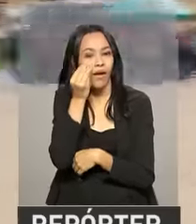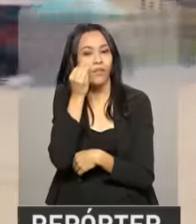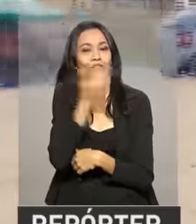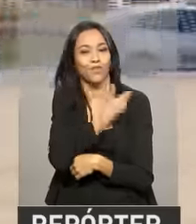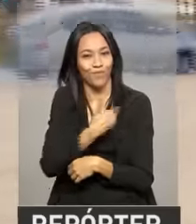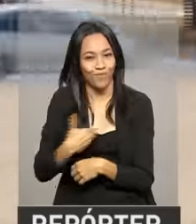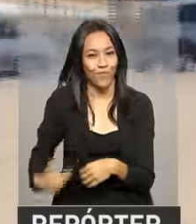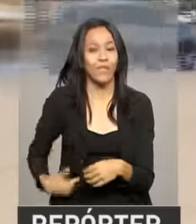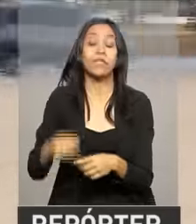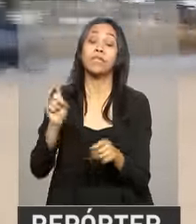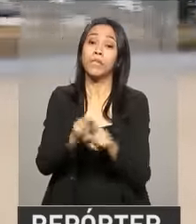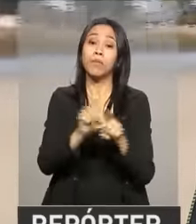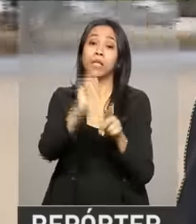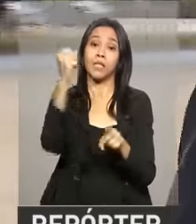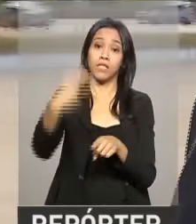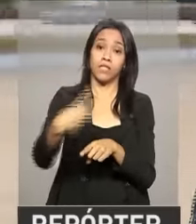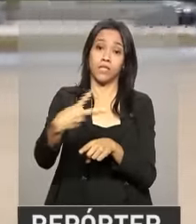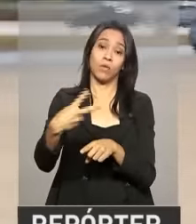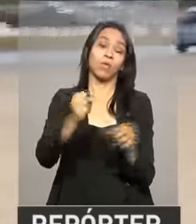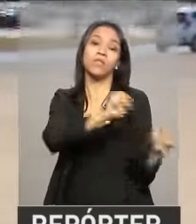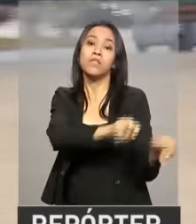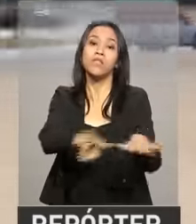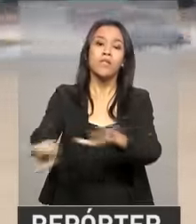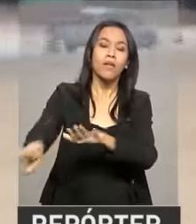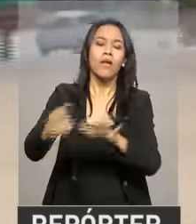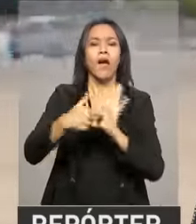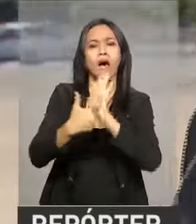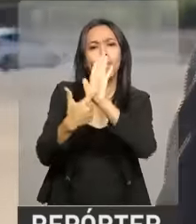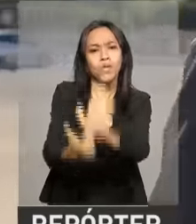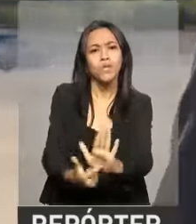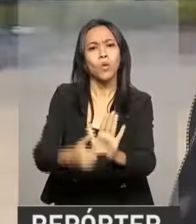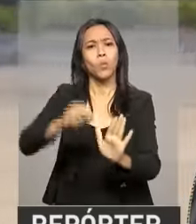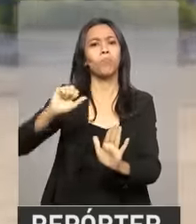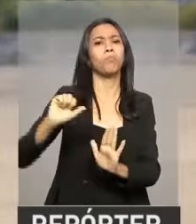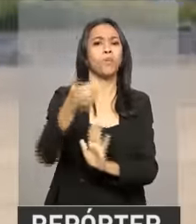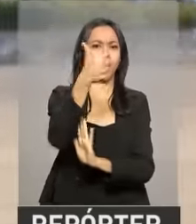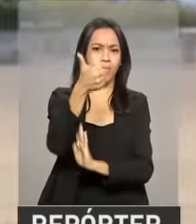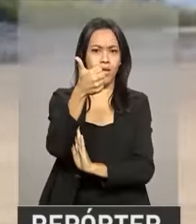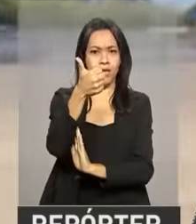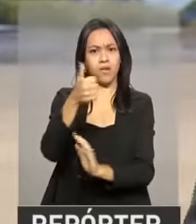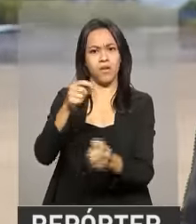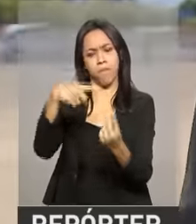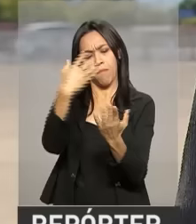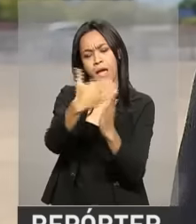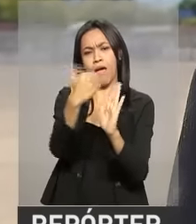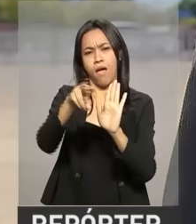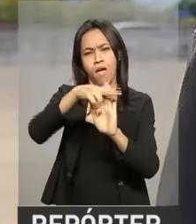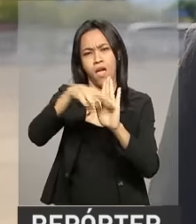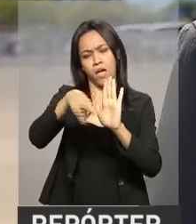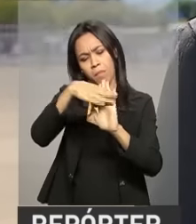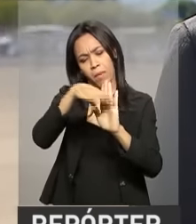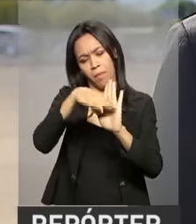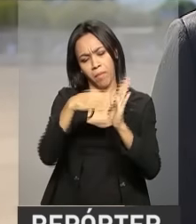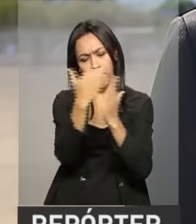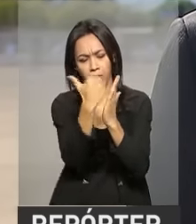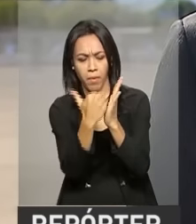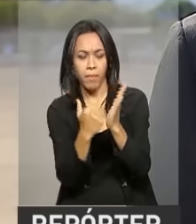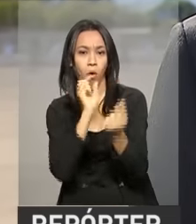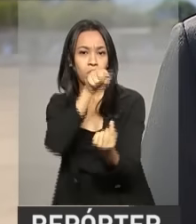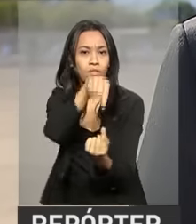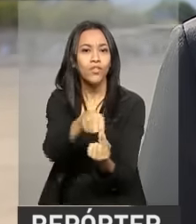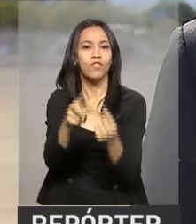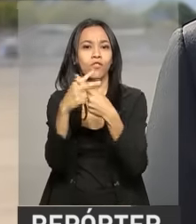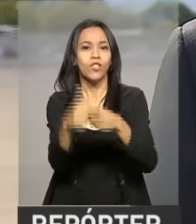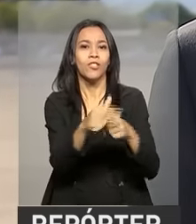também na segunda semana o Palácio do Planalto apresentou o primeiro pacote de medidas para reequilibrar as contas públicas e